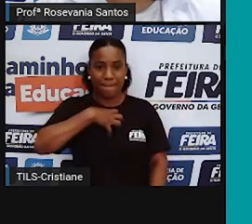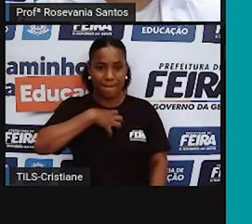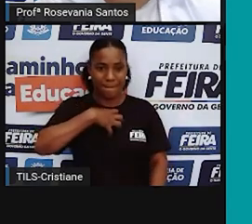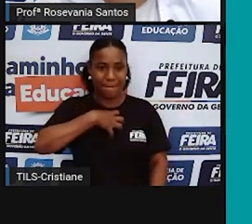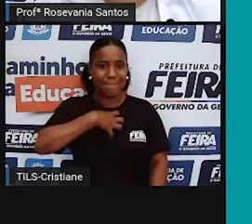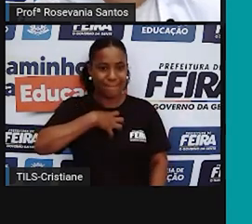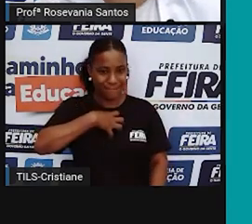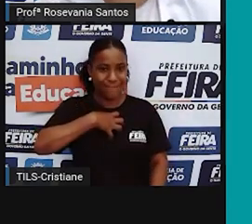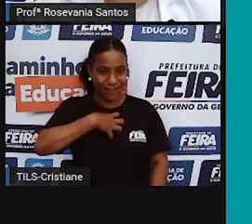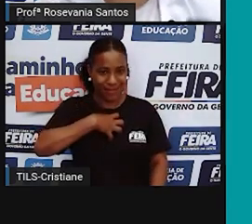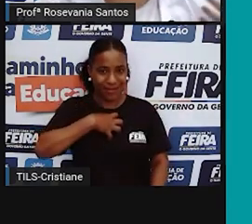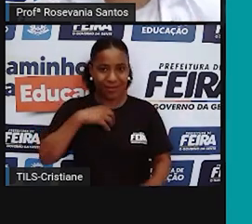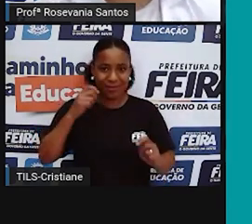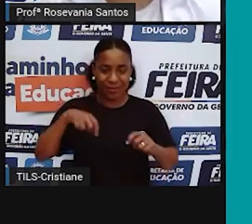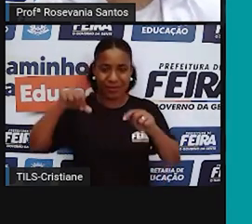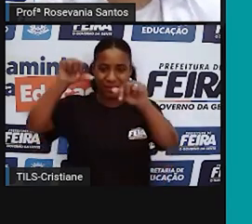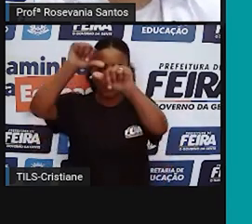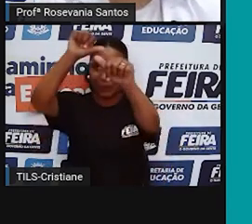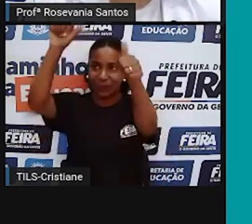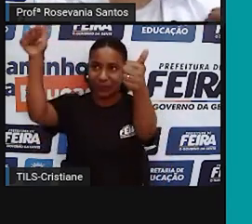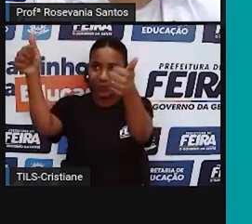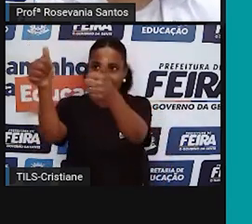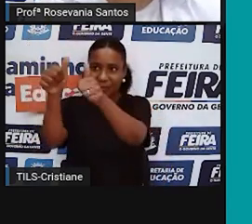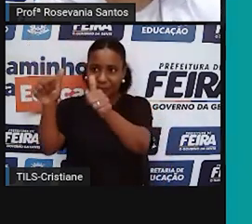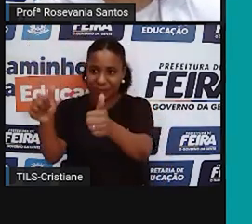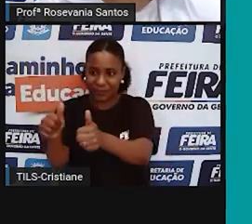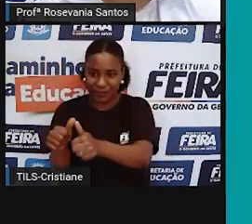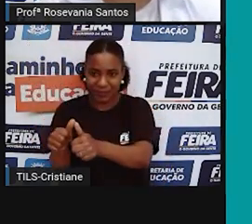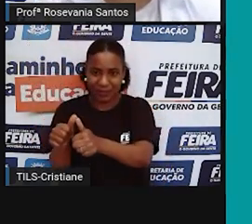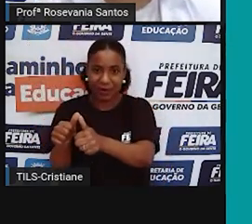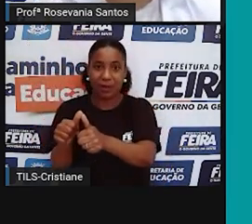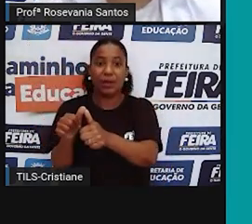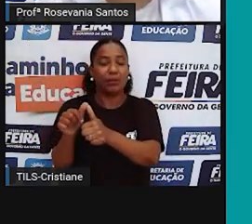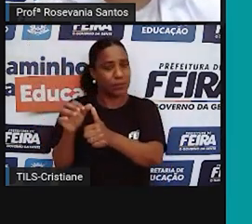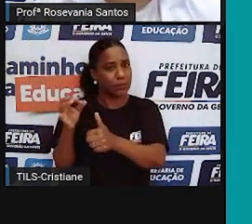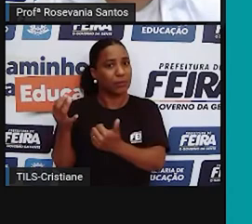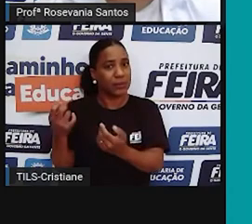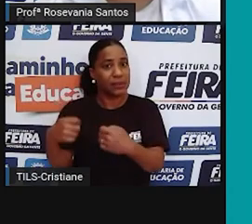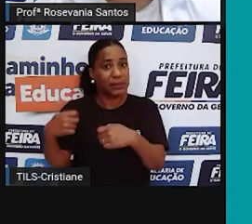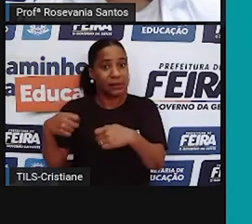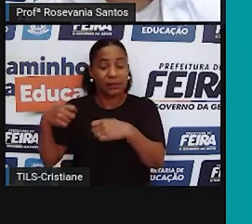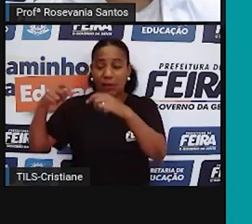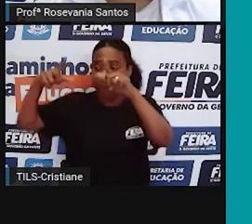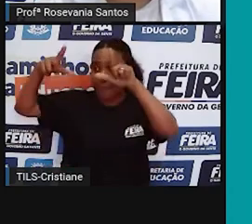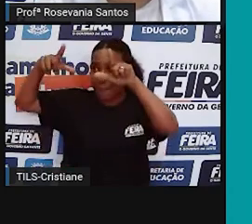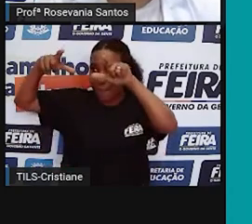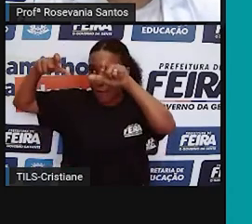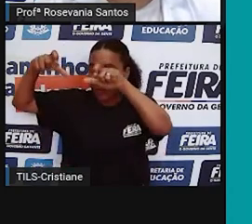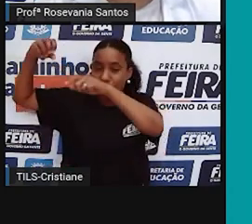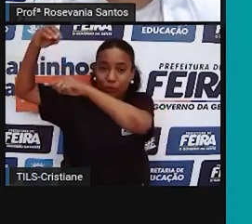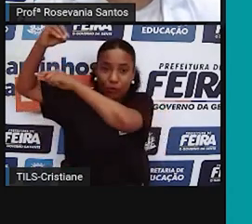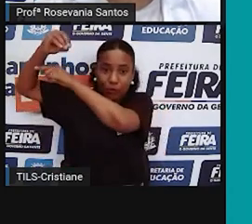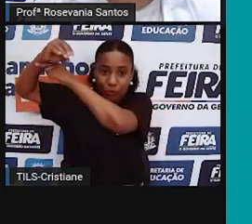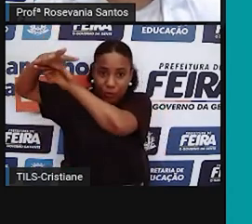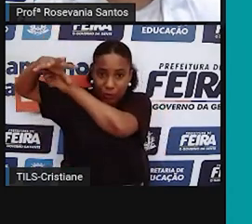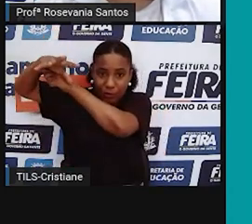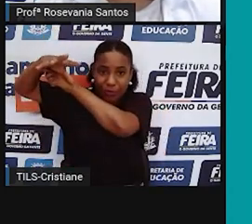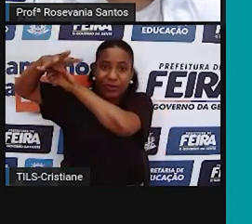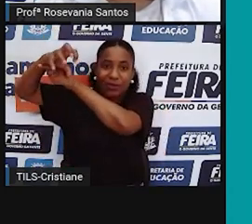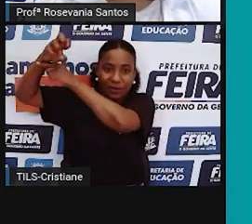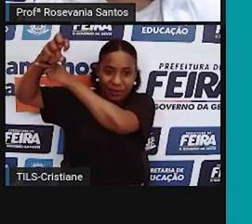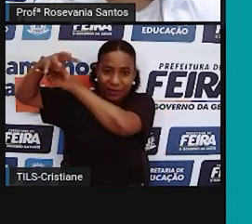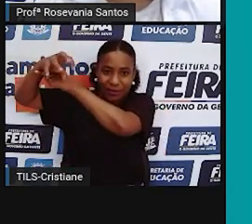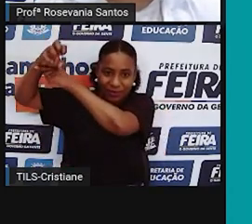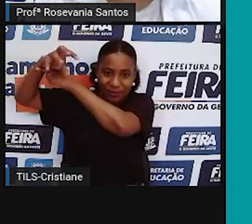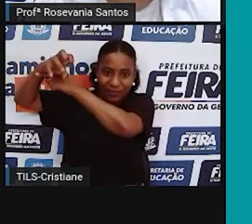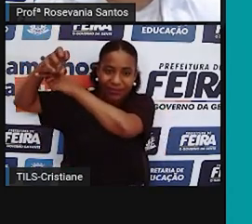fazer. É, a gente pega fotografias aéreas, pega imagens de satélites, pega uma série de informações para que eu